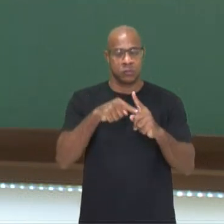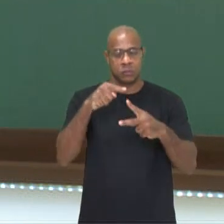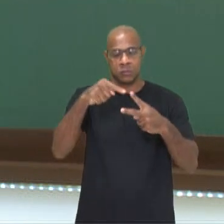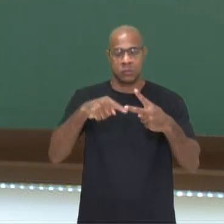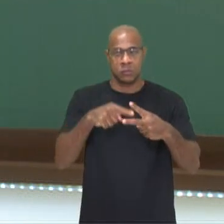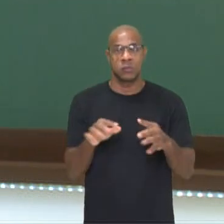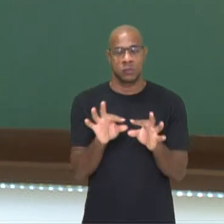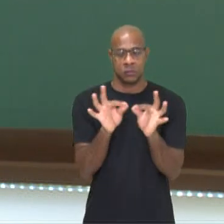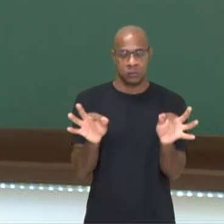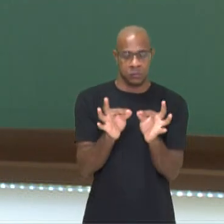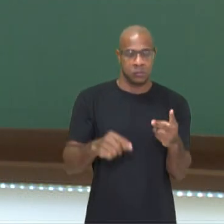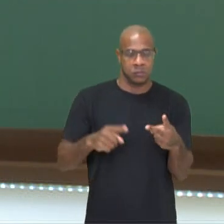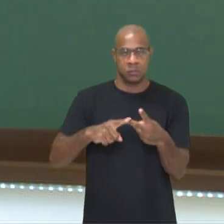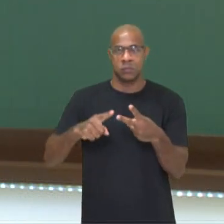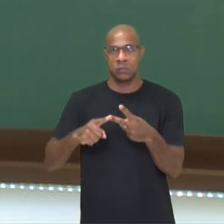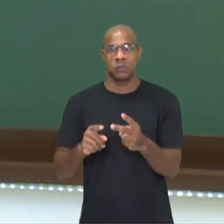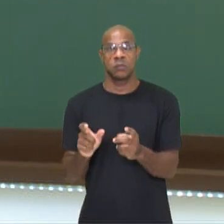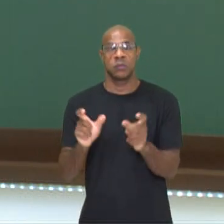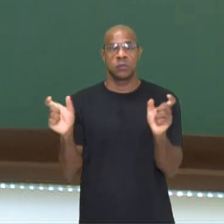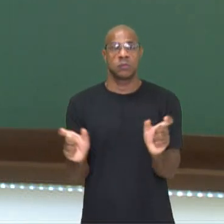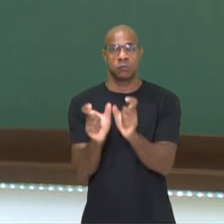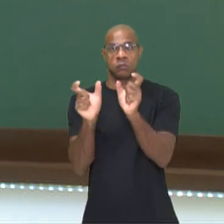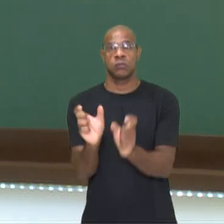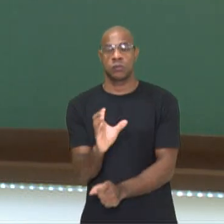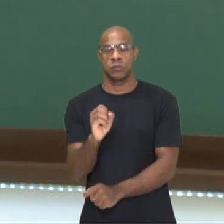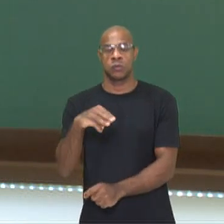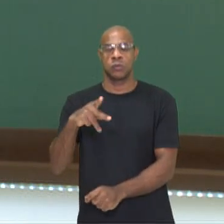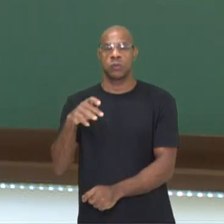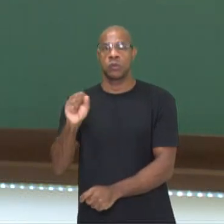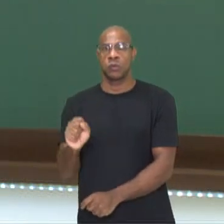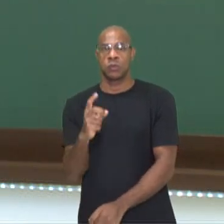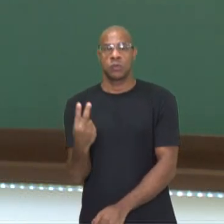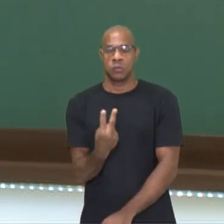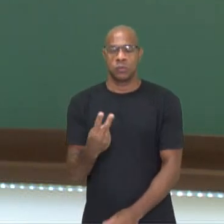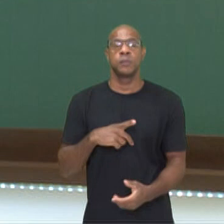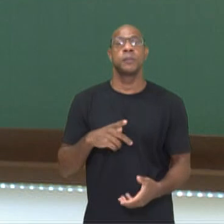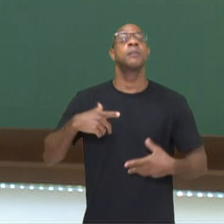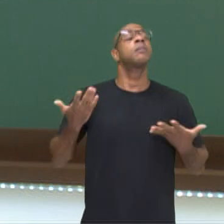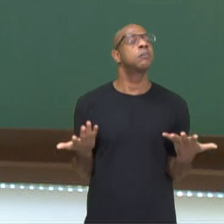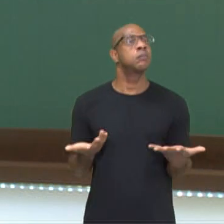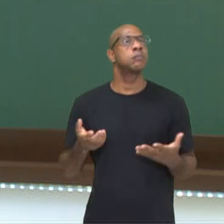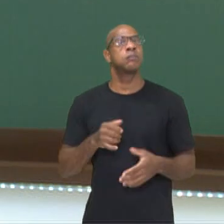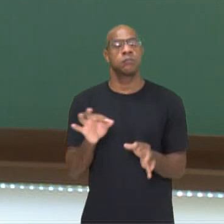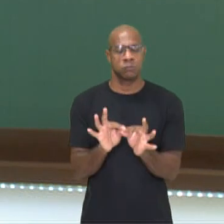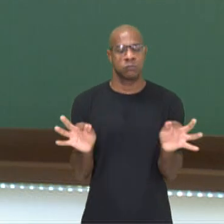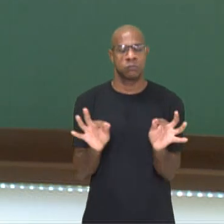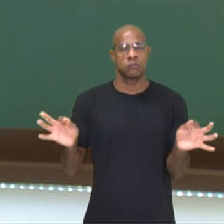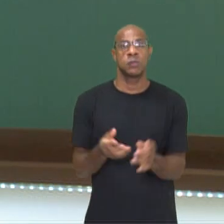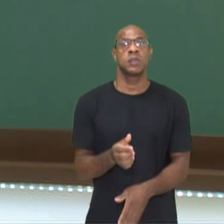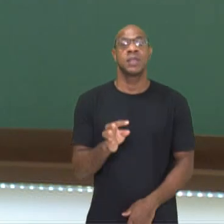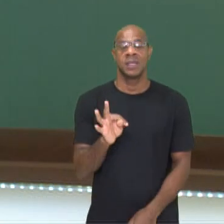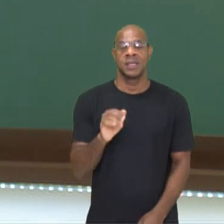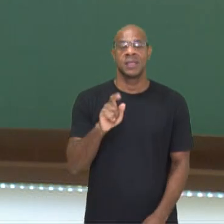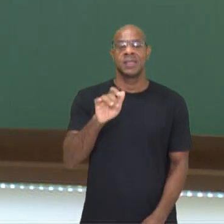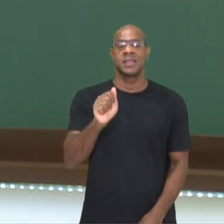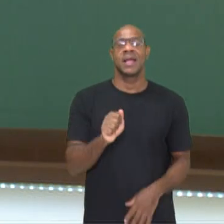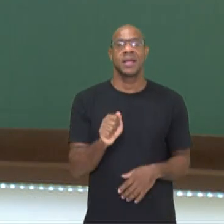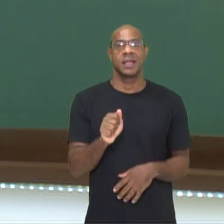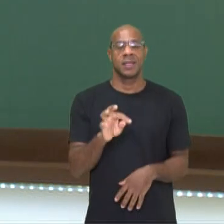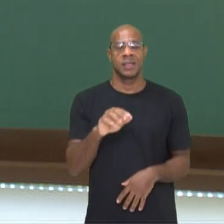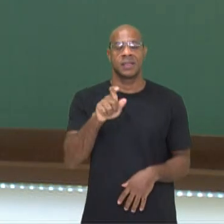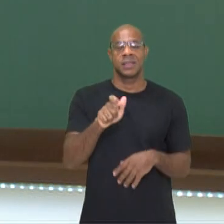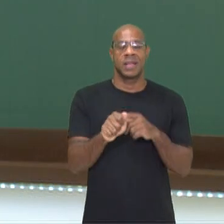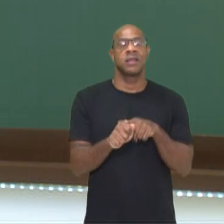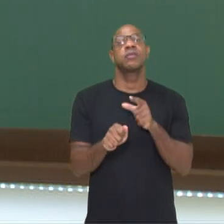juros simples e existem os juros compostos, tá? O juros simples é aquele em que a taxa de juros vai incidir apenas sobre o